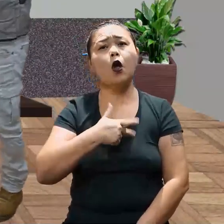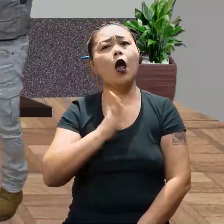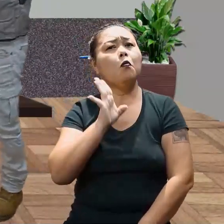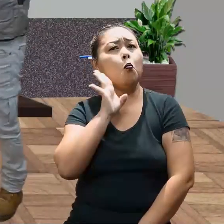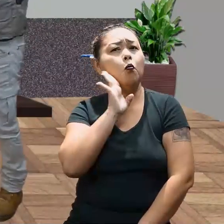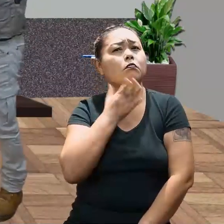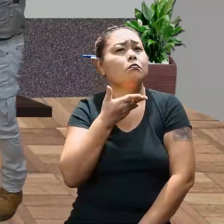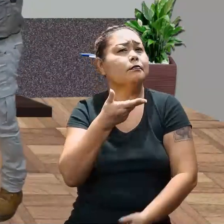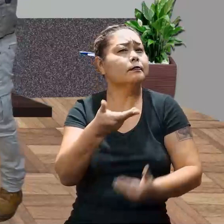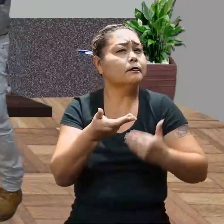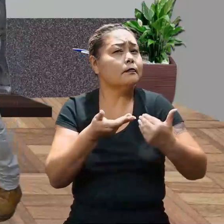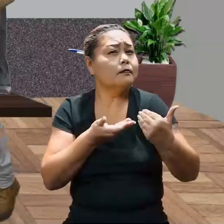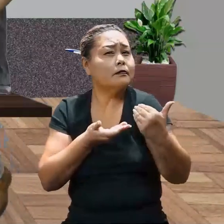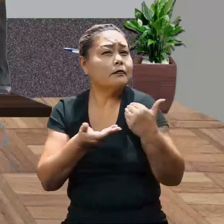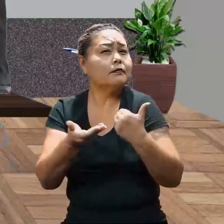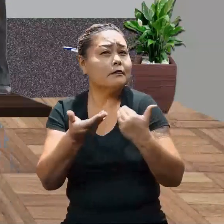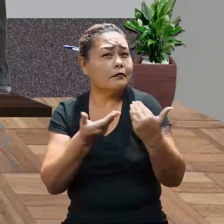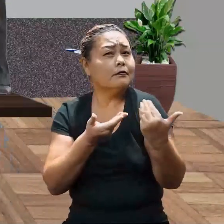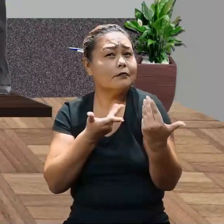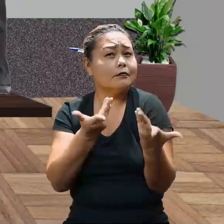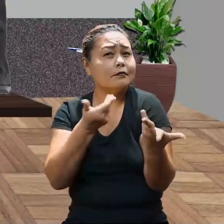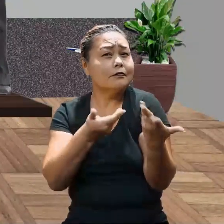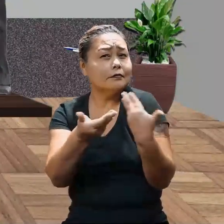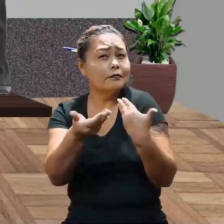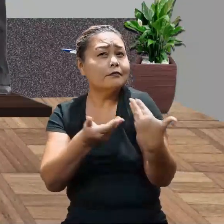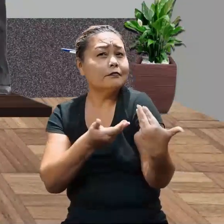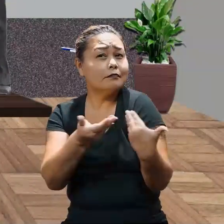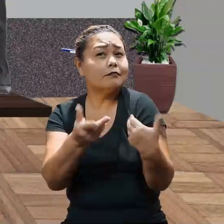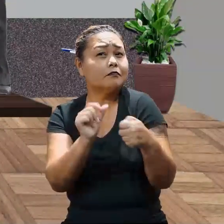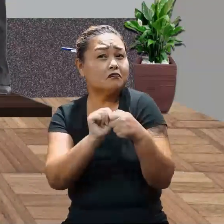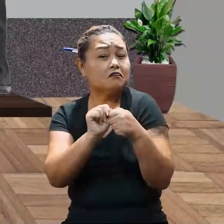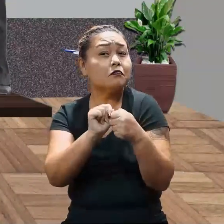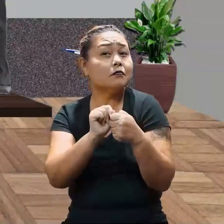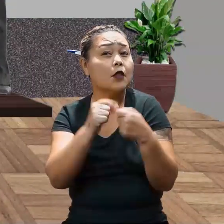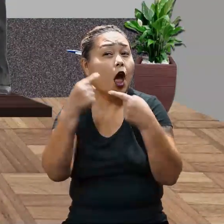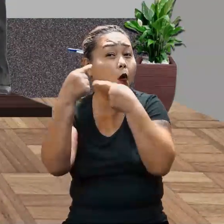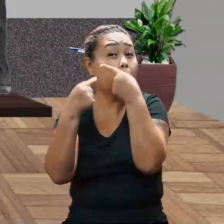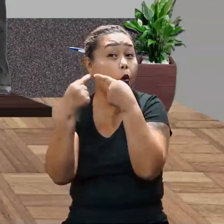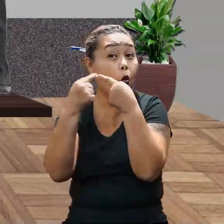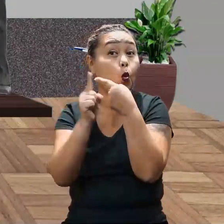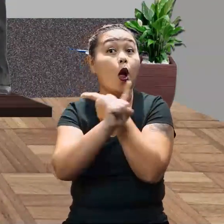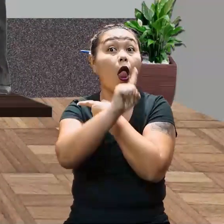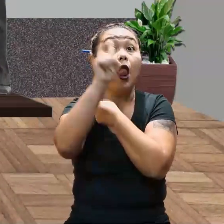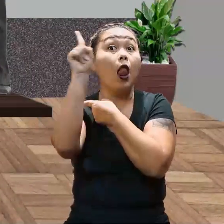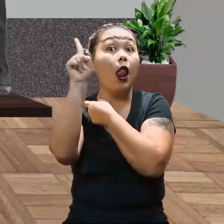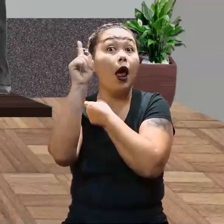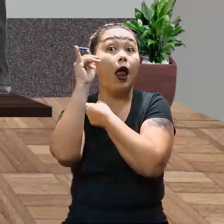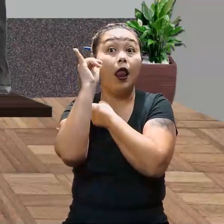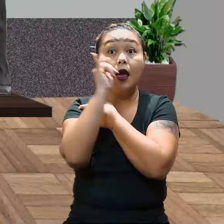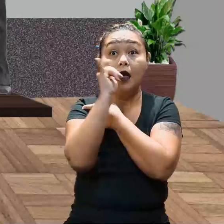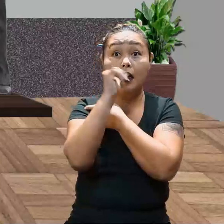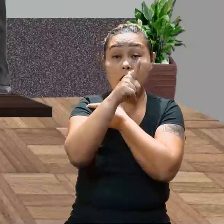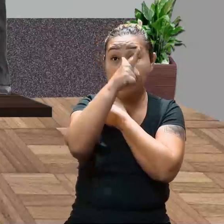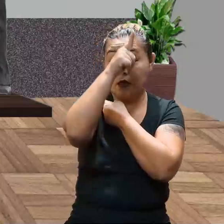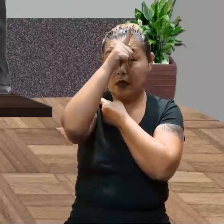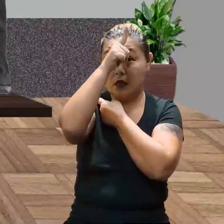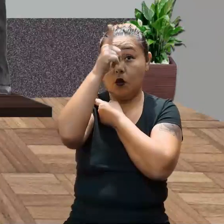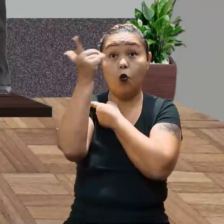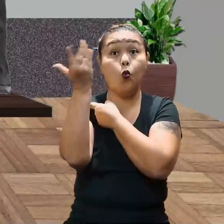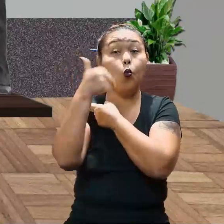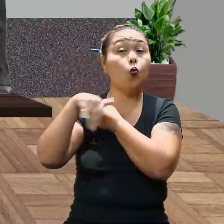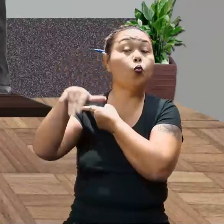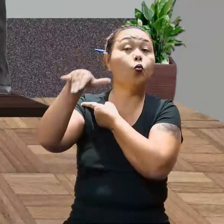simpático da política que estava acontecendo lá na Itália e na Alemanha, o